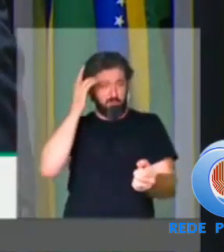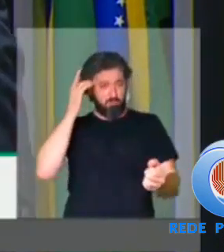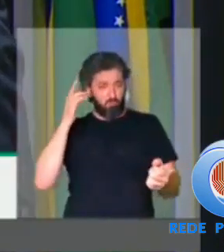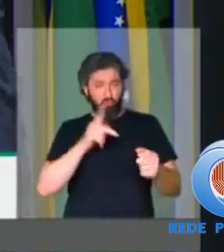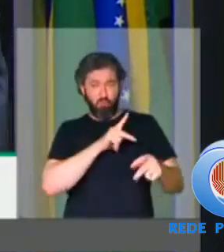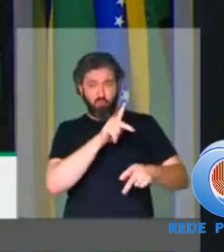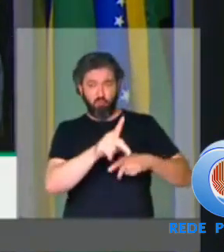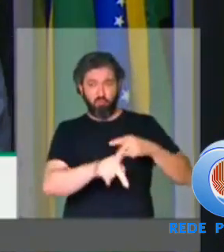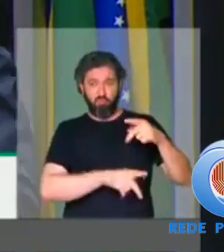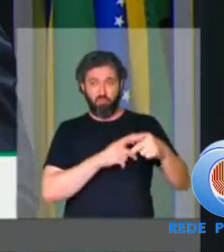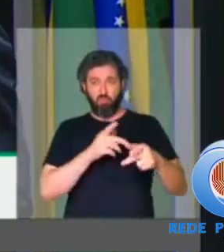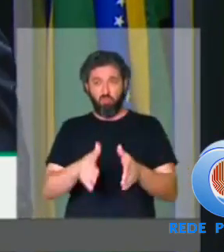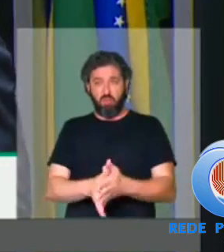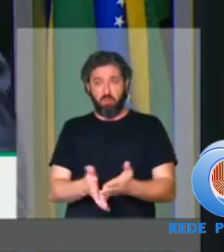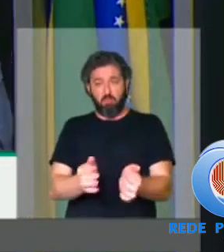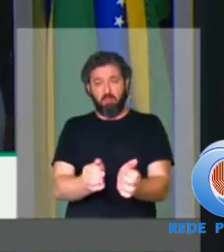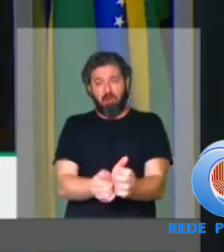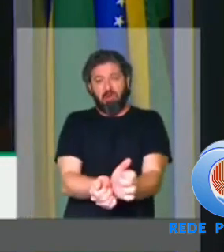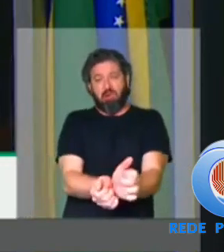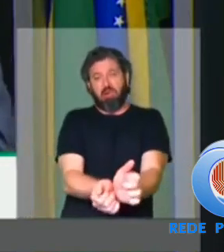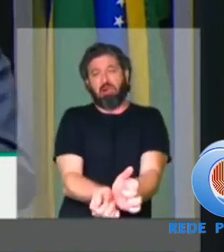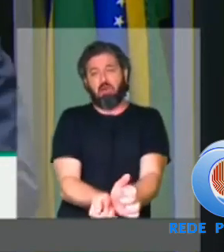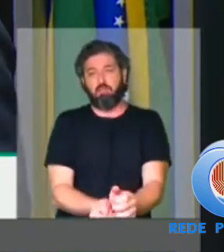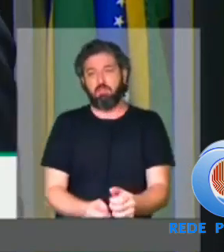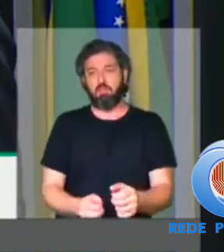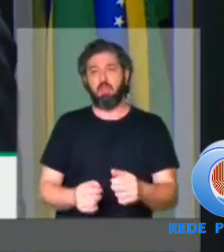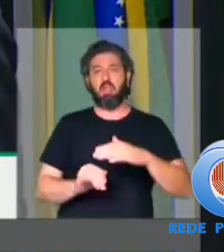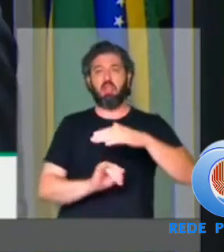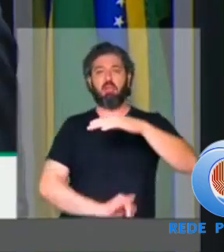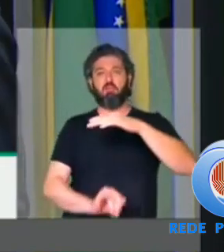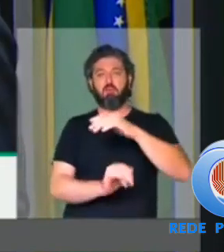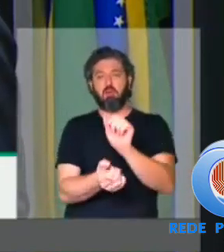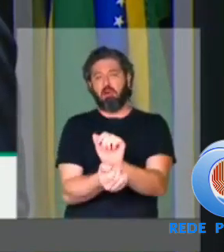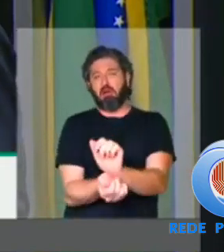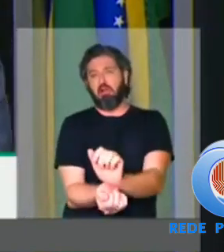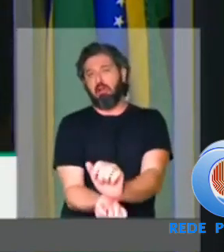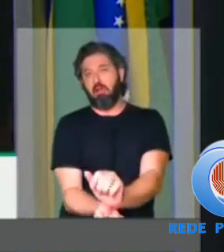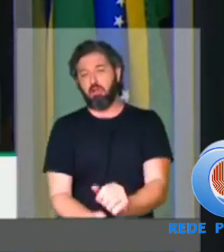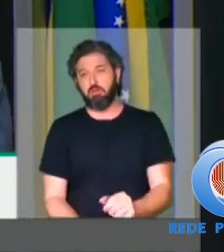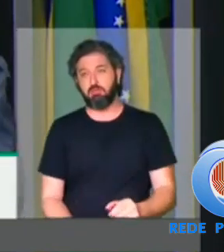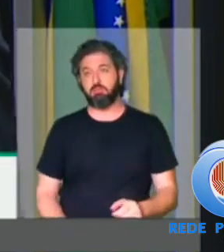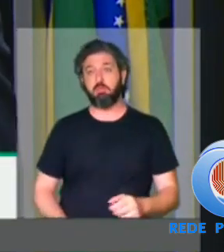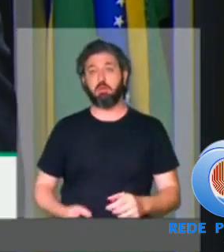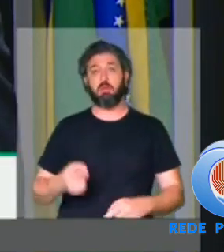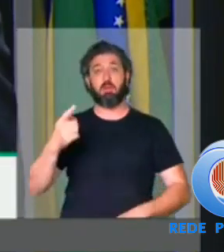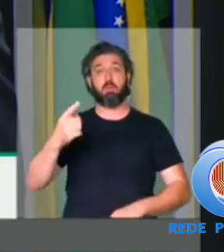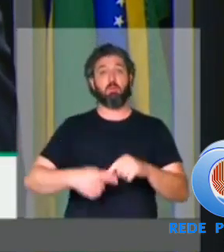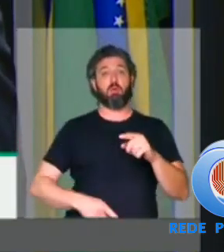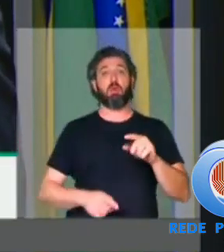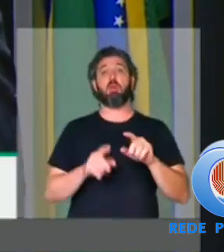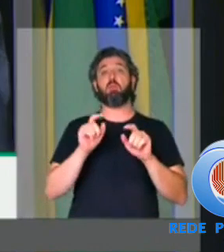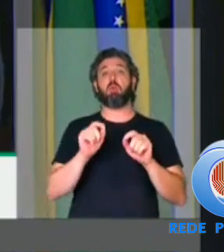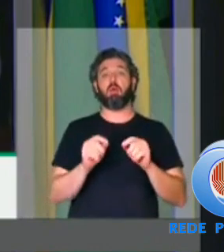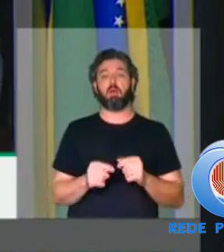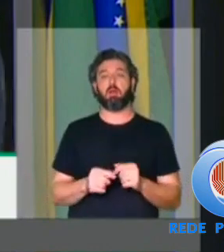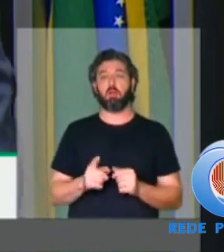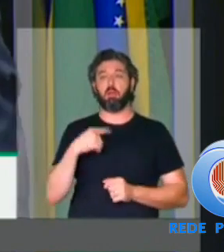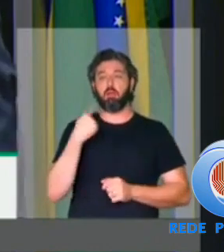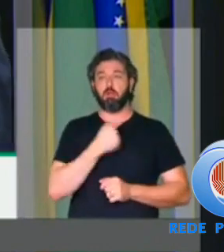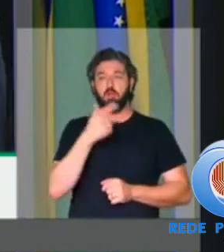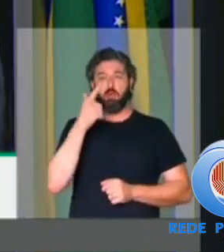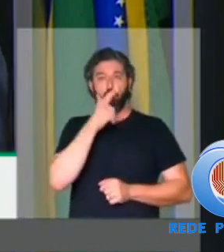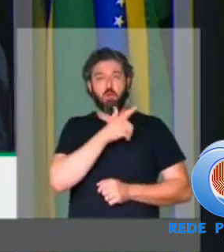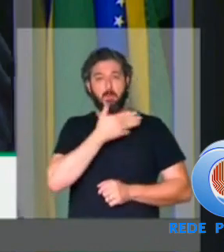cidadão à miséria, à informalidade e impedem que